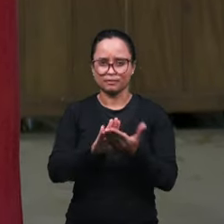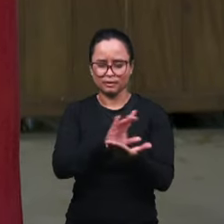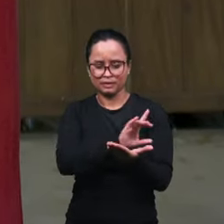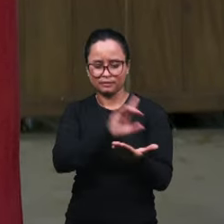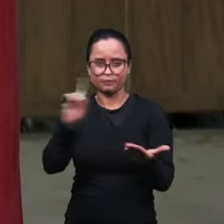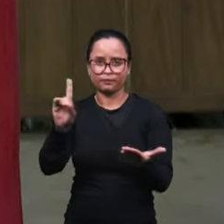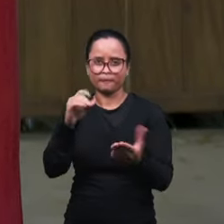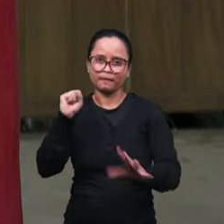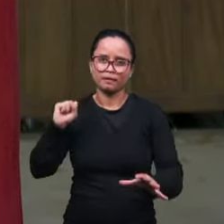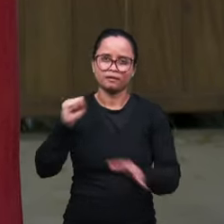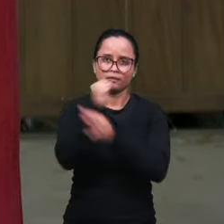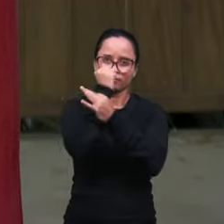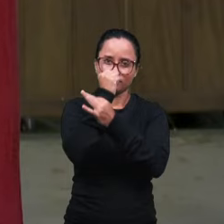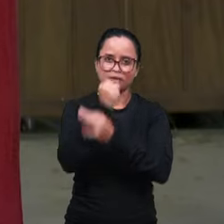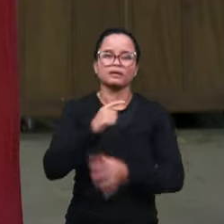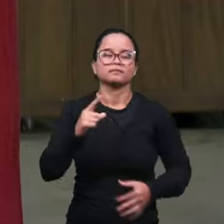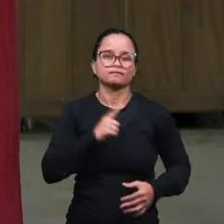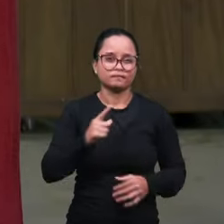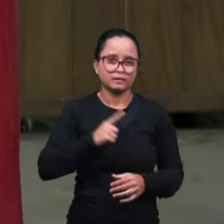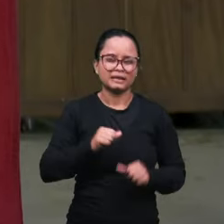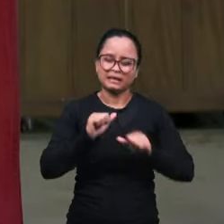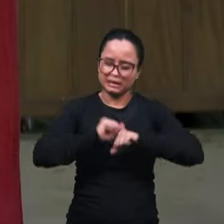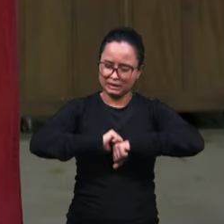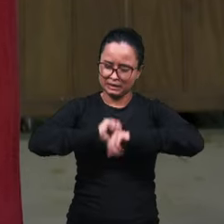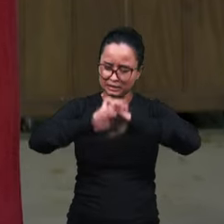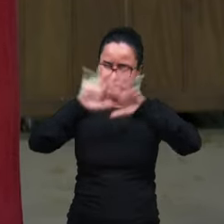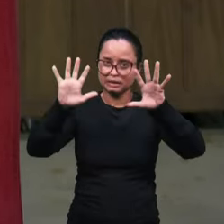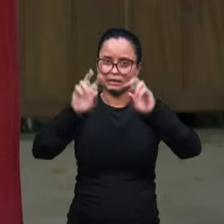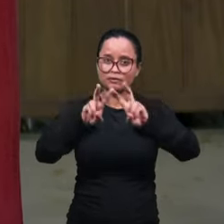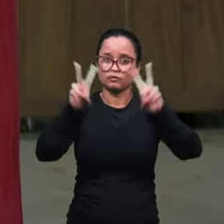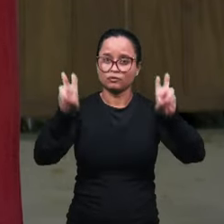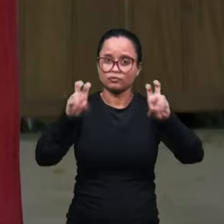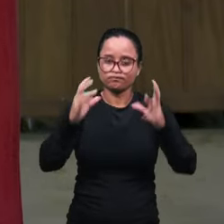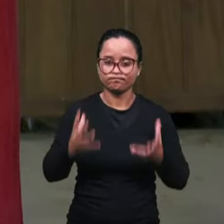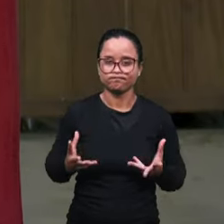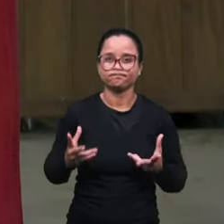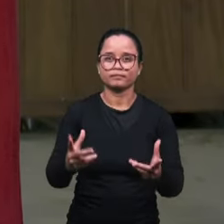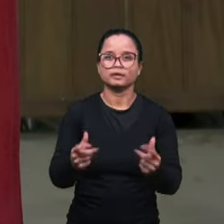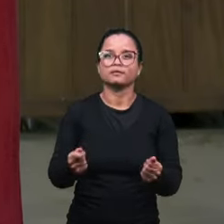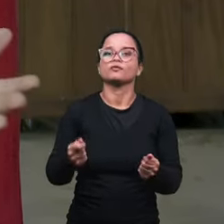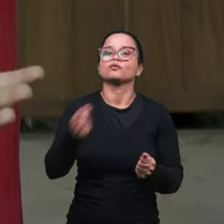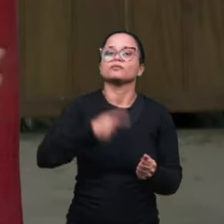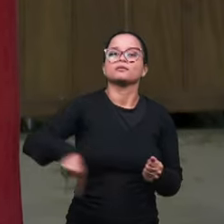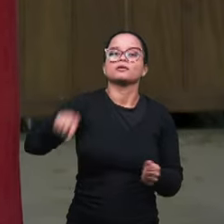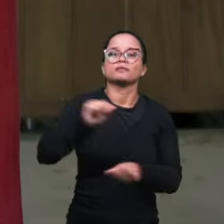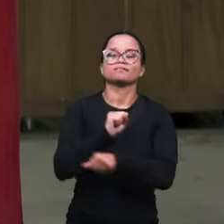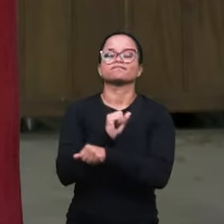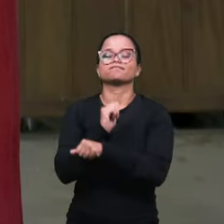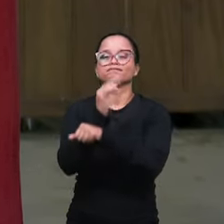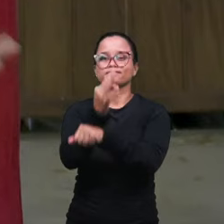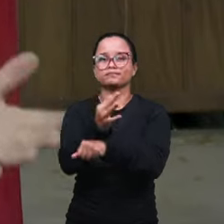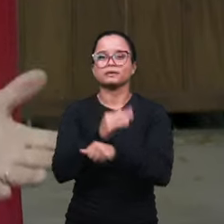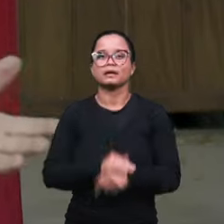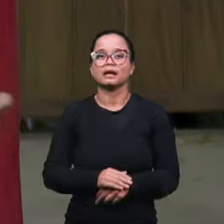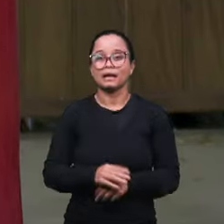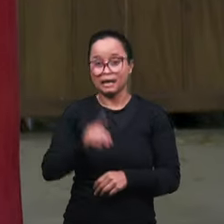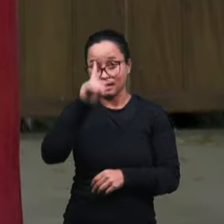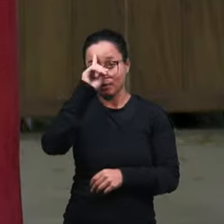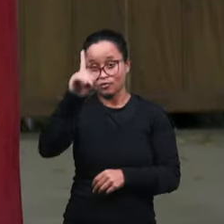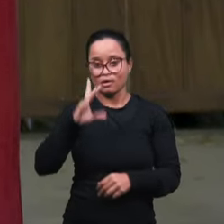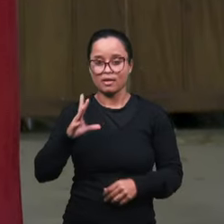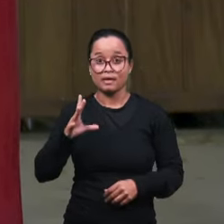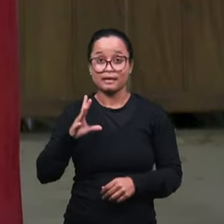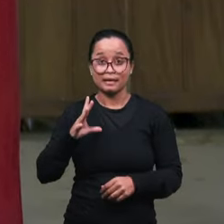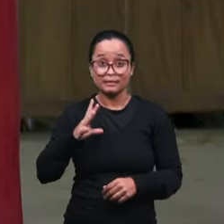bem segura, bem clara, a respeito deste assunto. É um assunto maravilhoso para nós, é a nossa esperança, é o grande dia da redenção